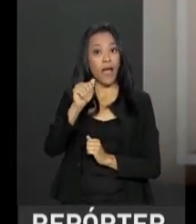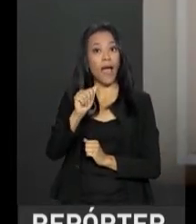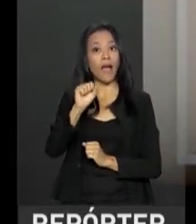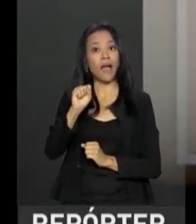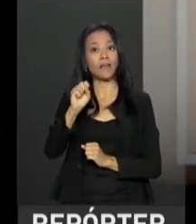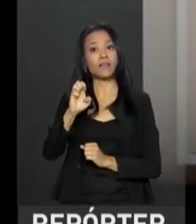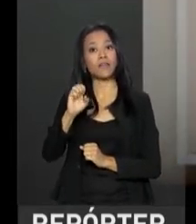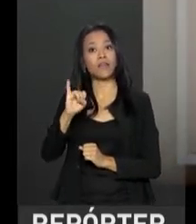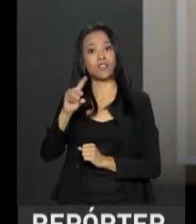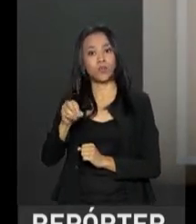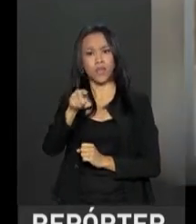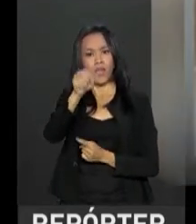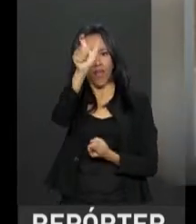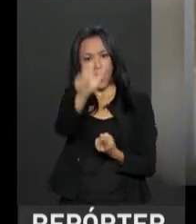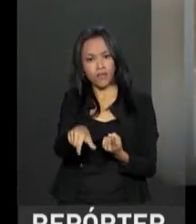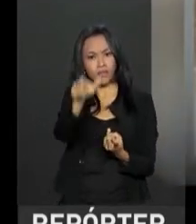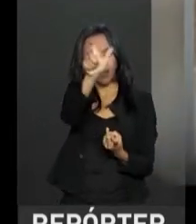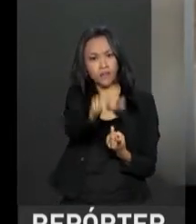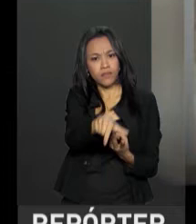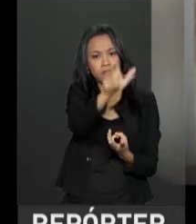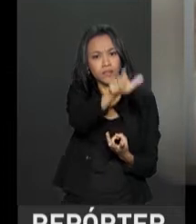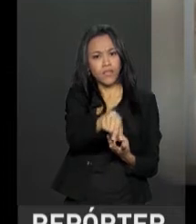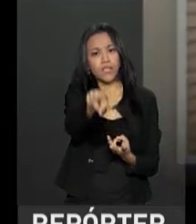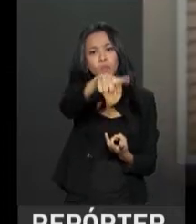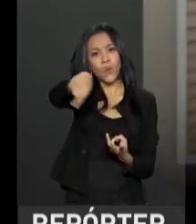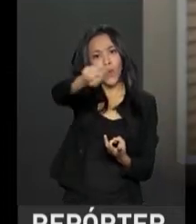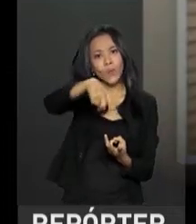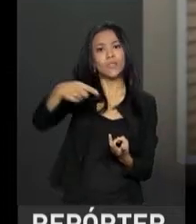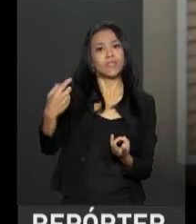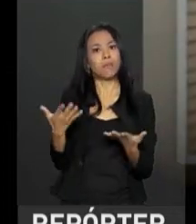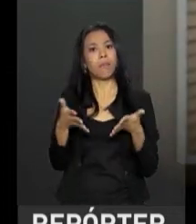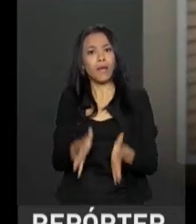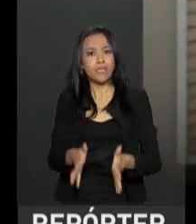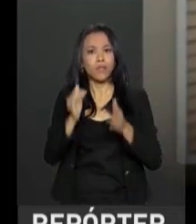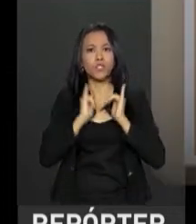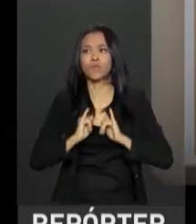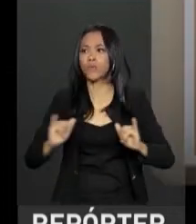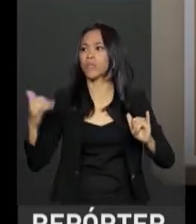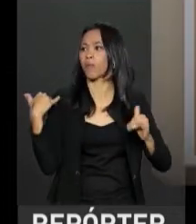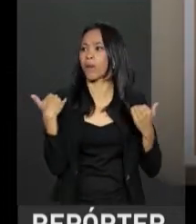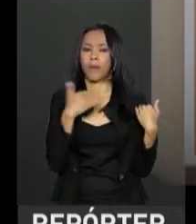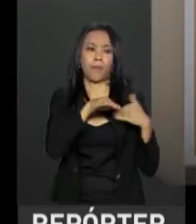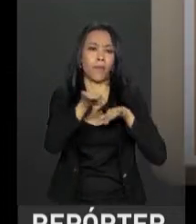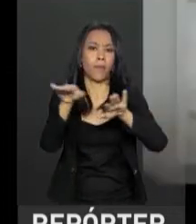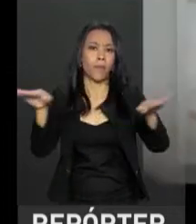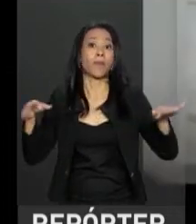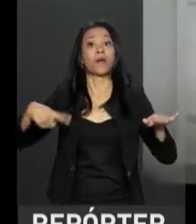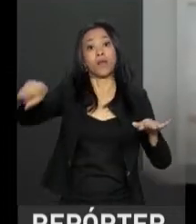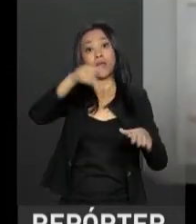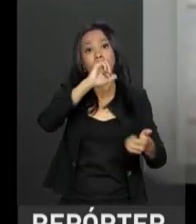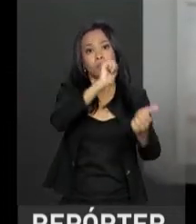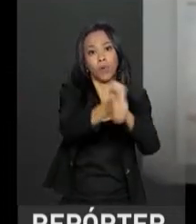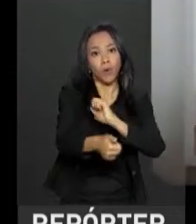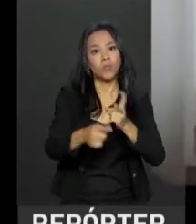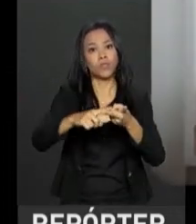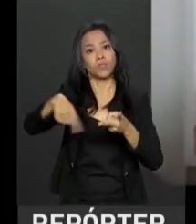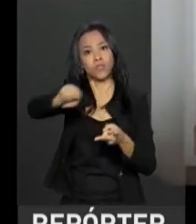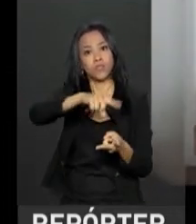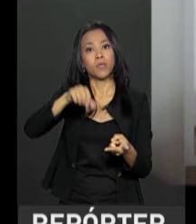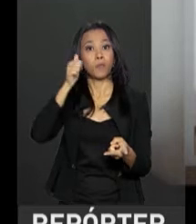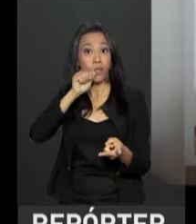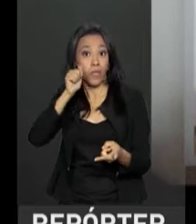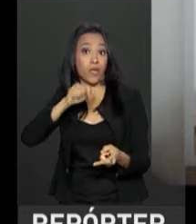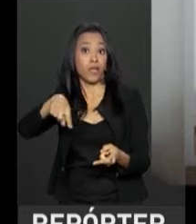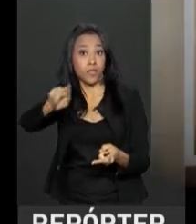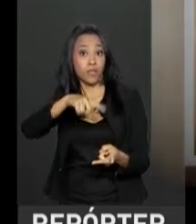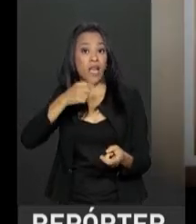hypólito daiane dos santos e joana maranhão participam da campanha que incentiva esportistas dirigentes e mulheres do meio